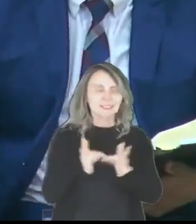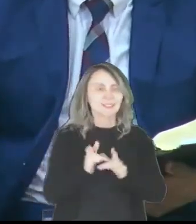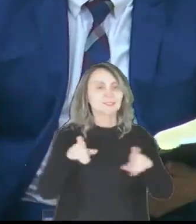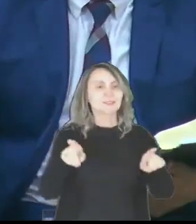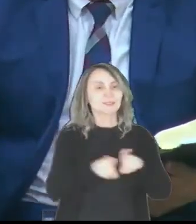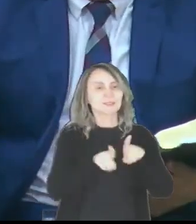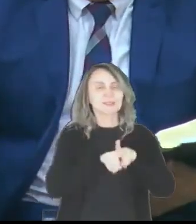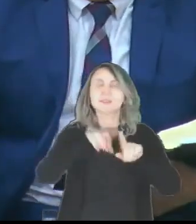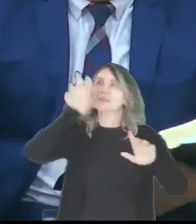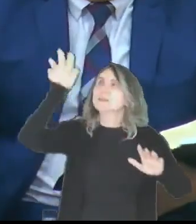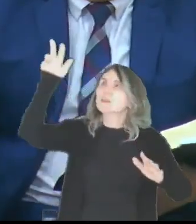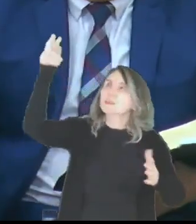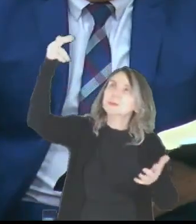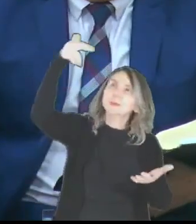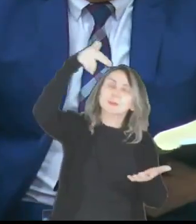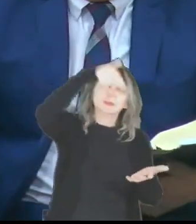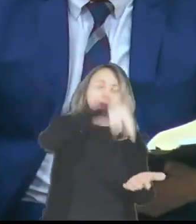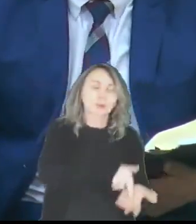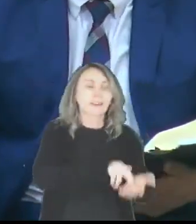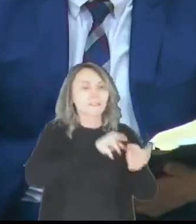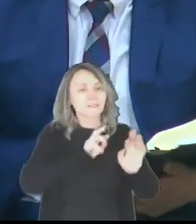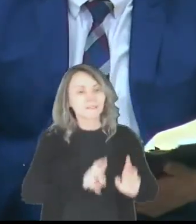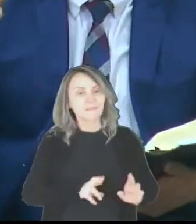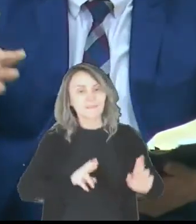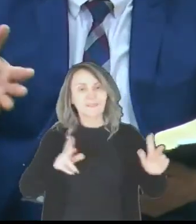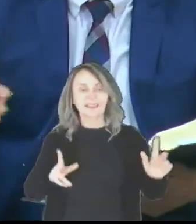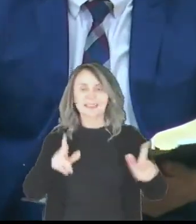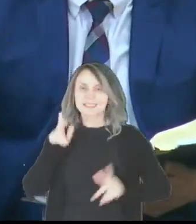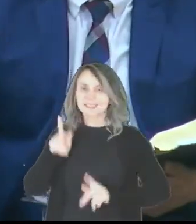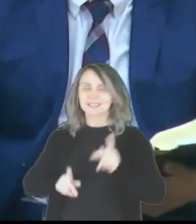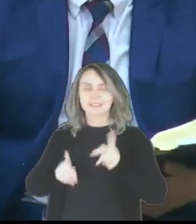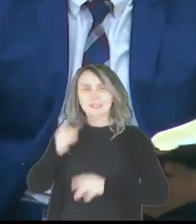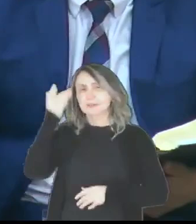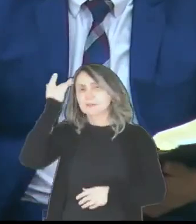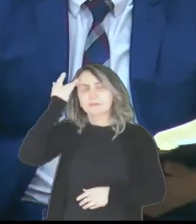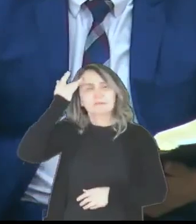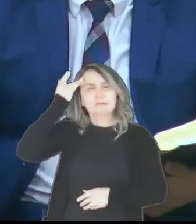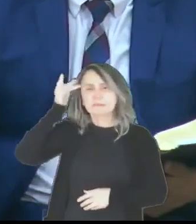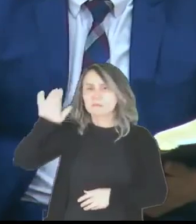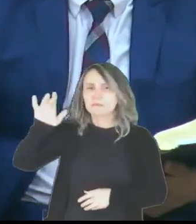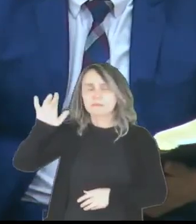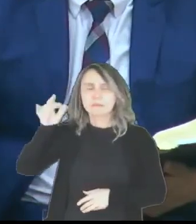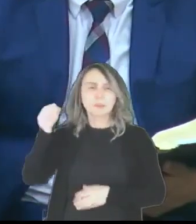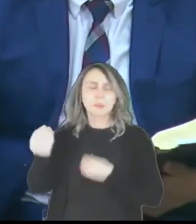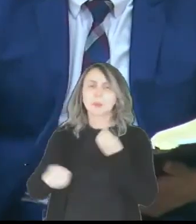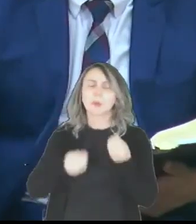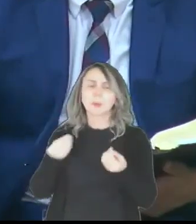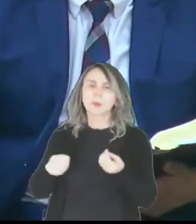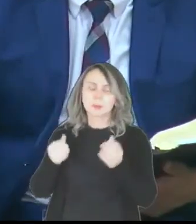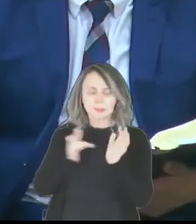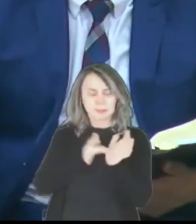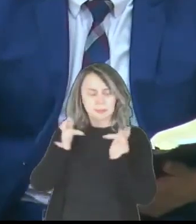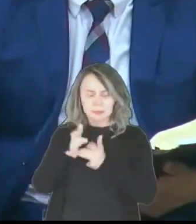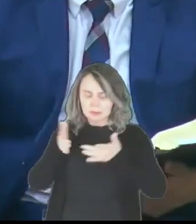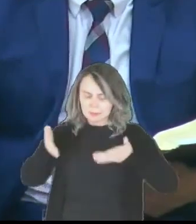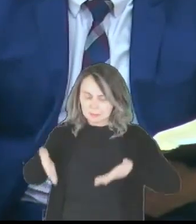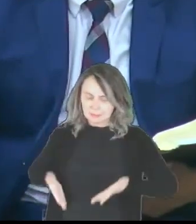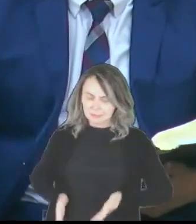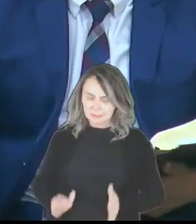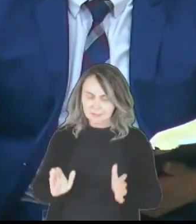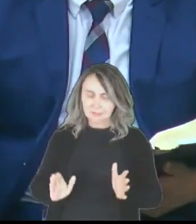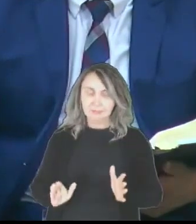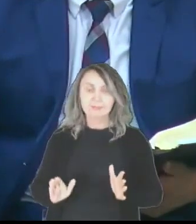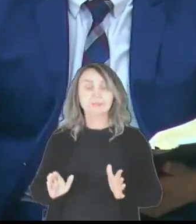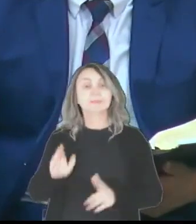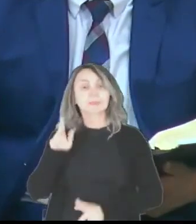de uma forma diferenciada. O povo não sabia que Jesus, como foi o nascimento de Jesus, eles